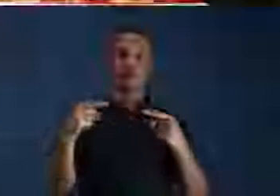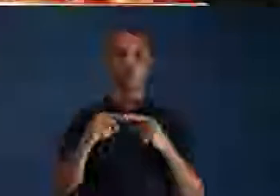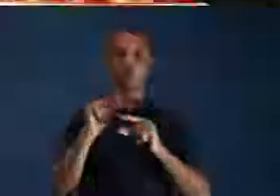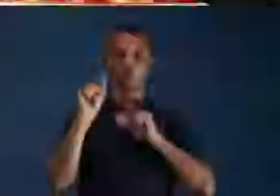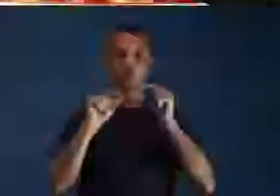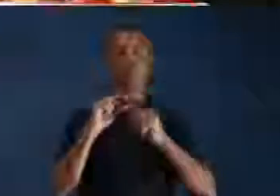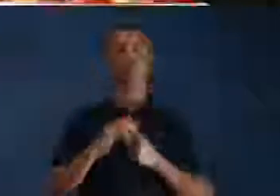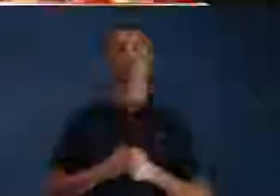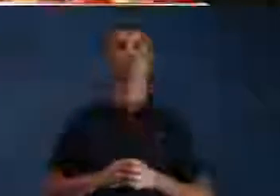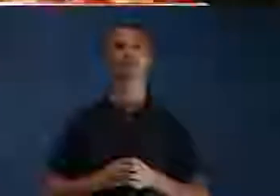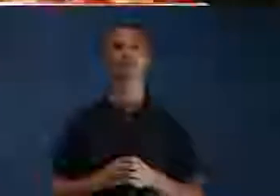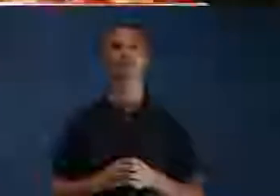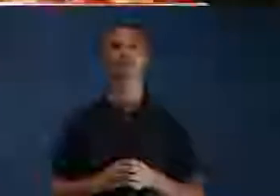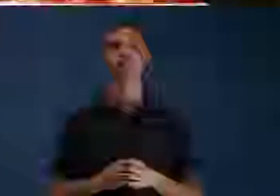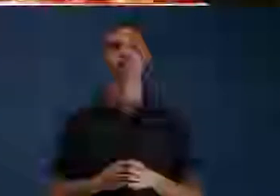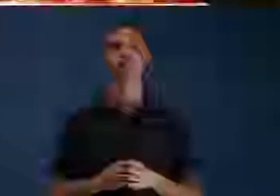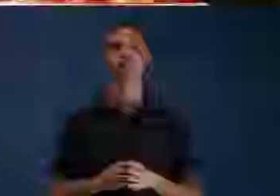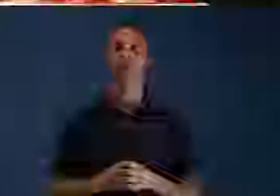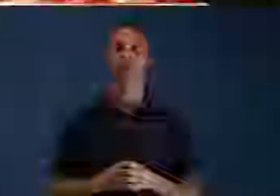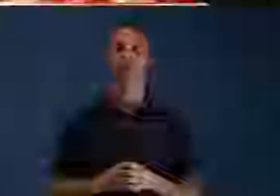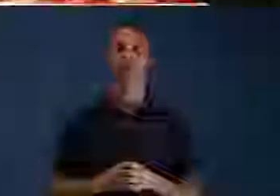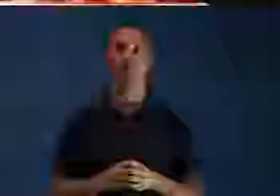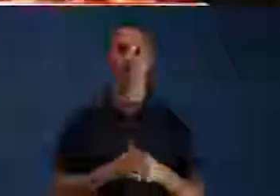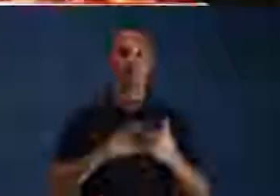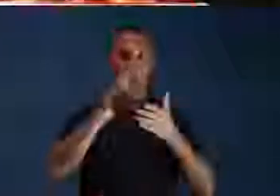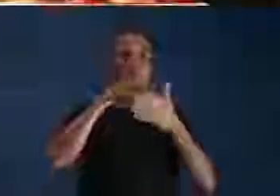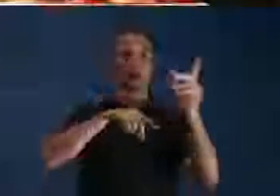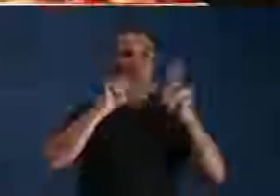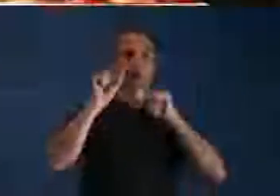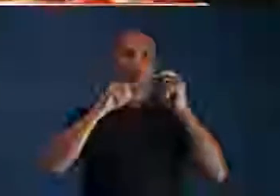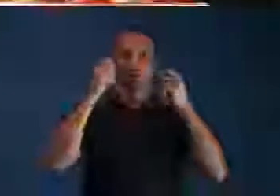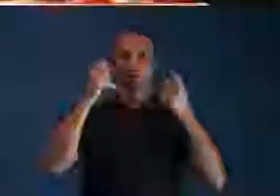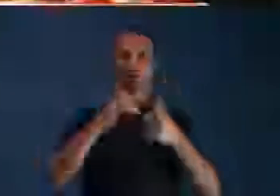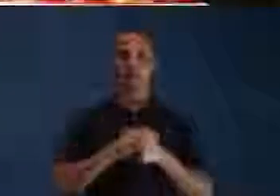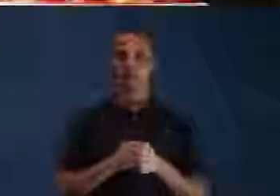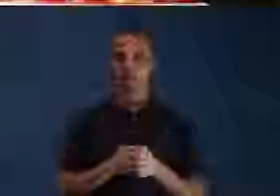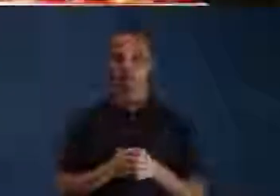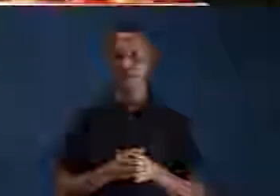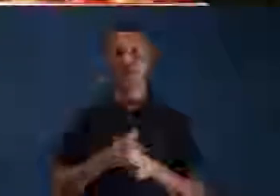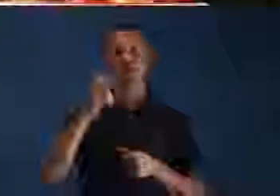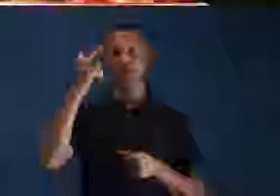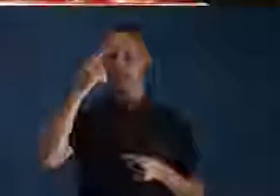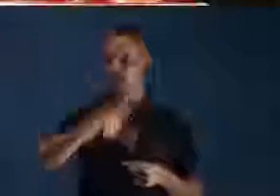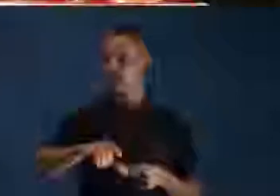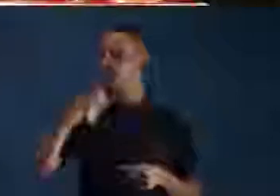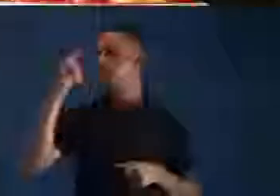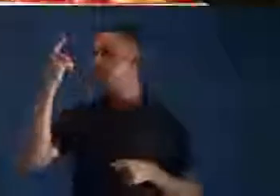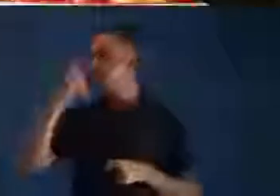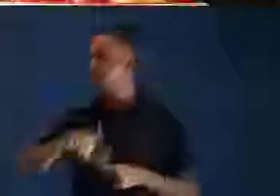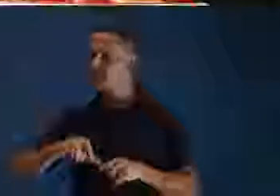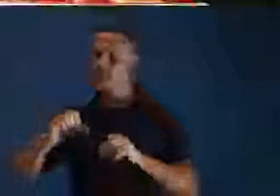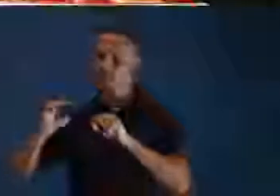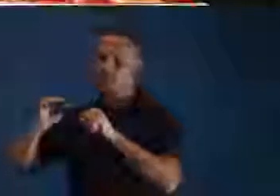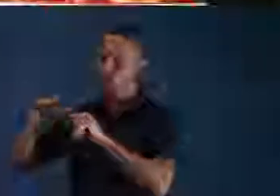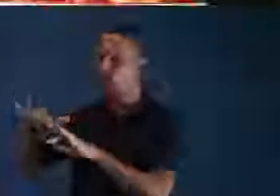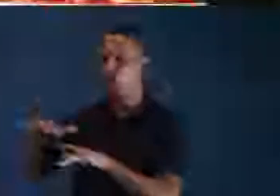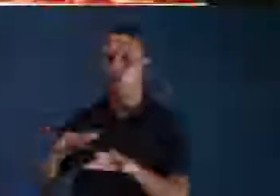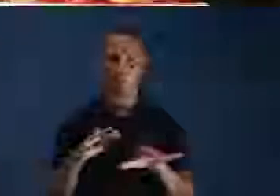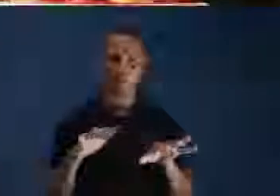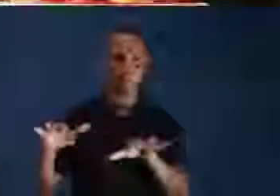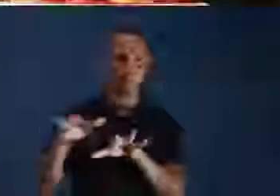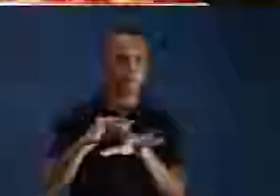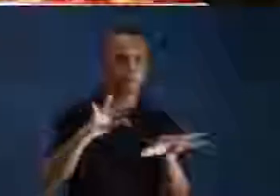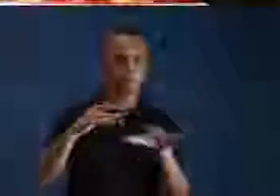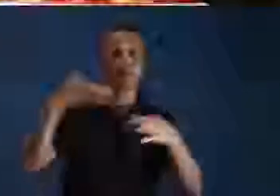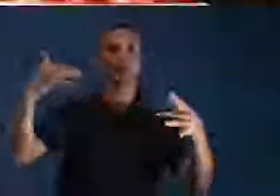Silvia. E eu gostaria de ler para vocês. Repetidas invasões afligiram a cidade de